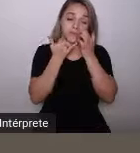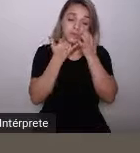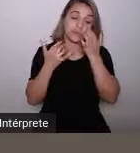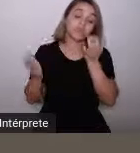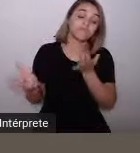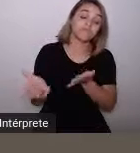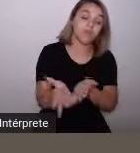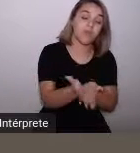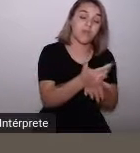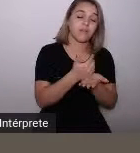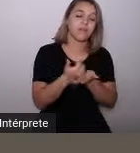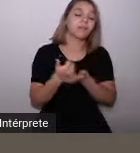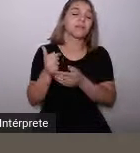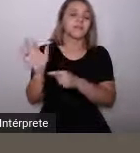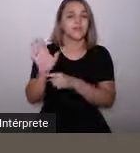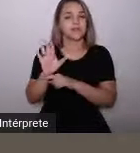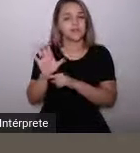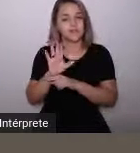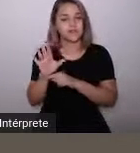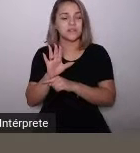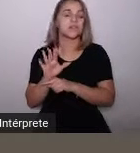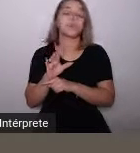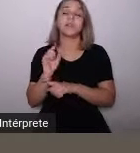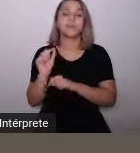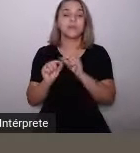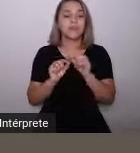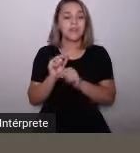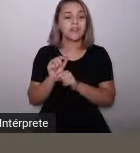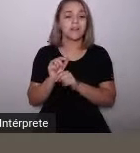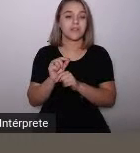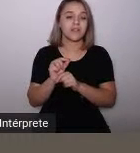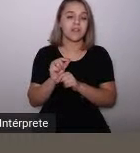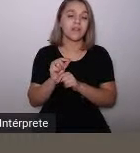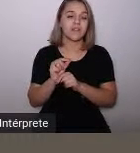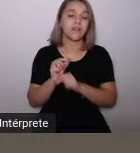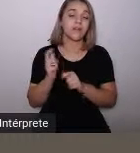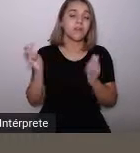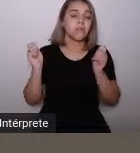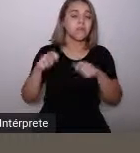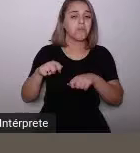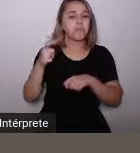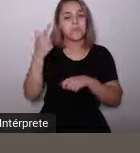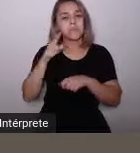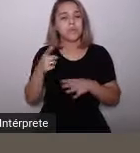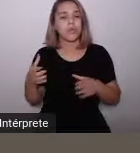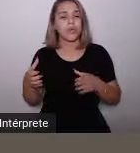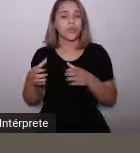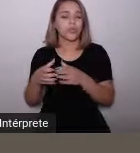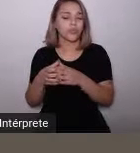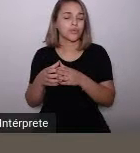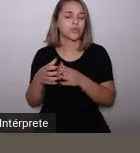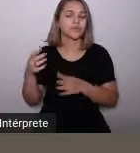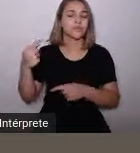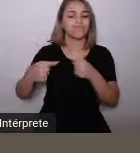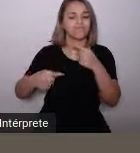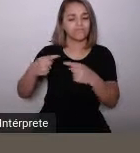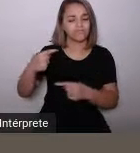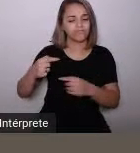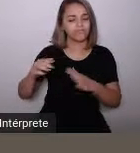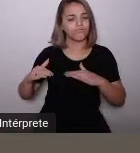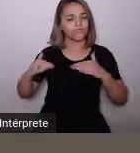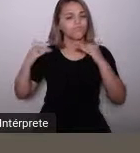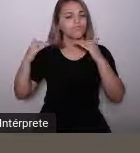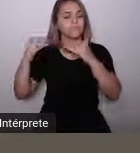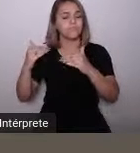que eram geralmente obtidos junto às elites políticas e econômicas de nosso país,